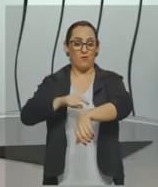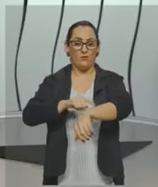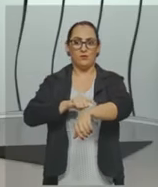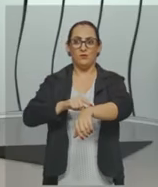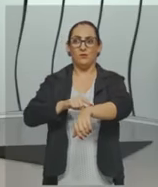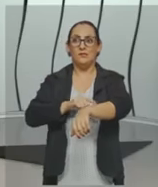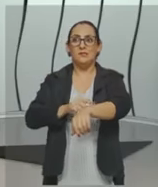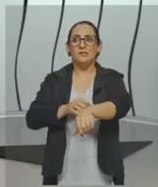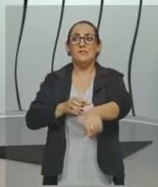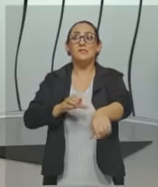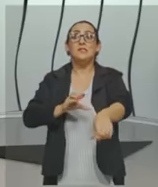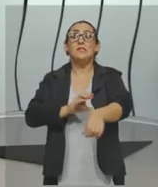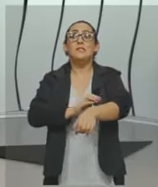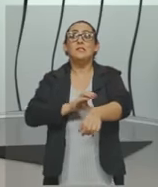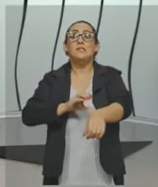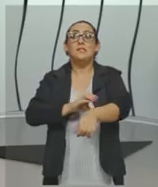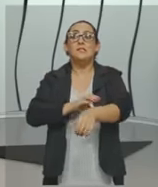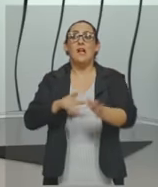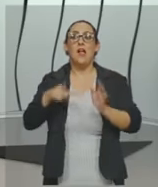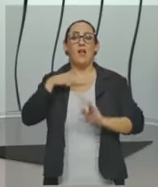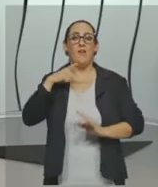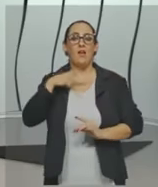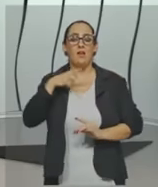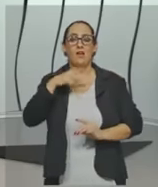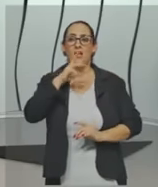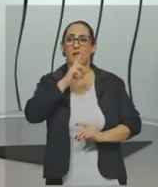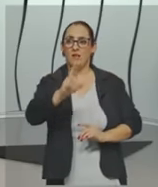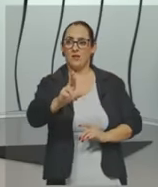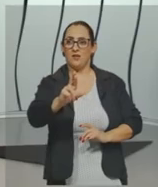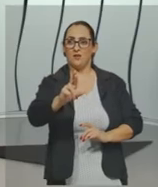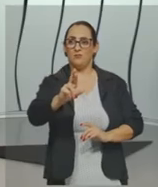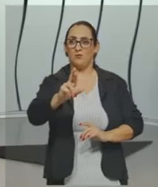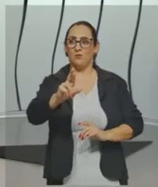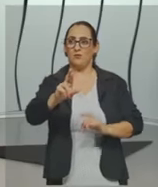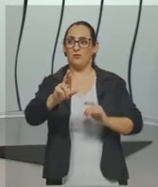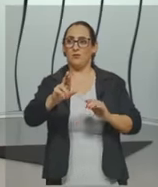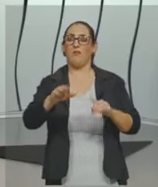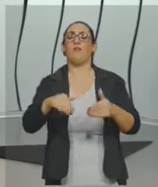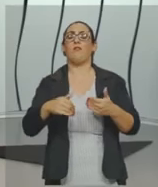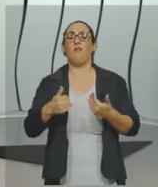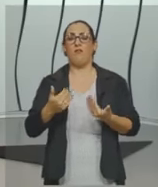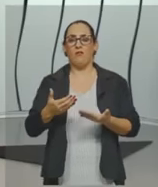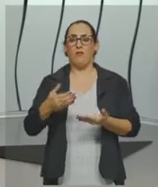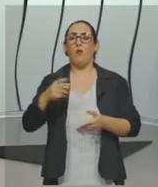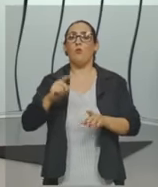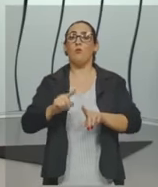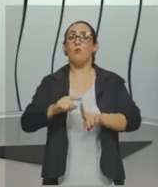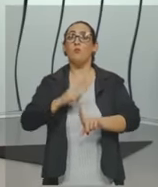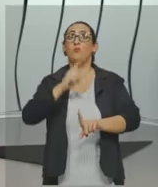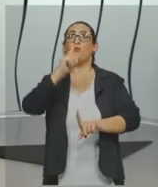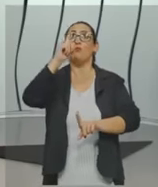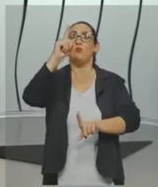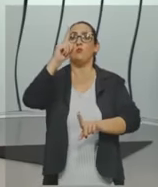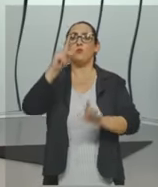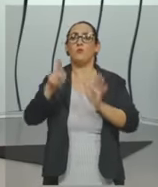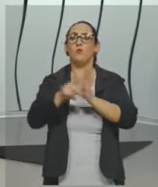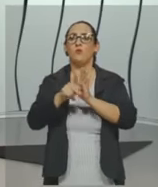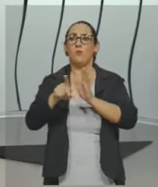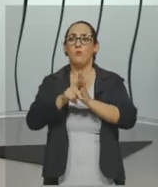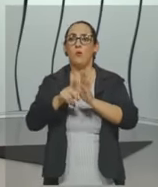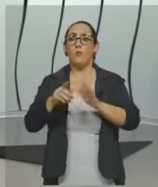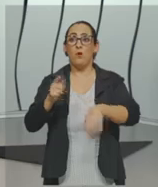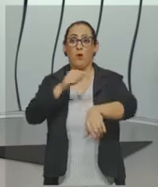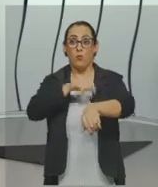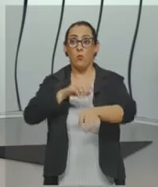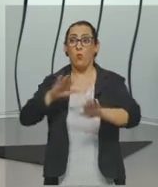nervo sensitivo para o sistema nervoso e desce um nervo motor, fazendo o movimento de eriçar o pelo,